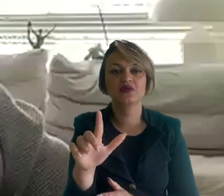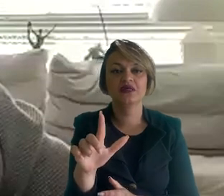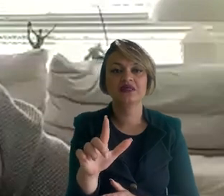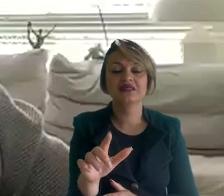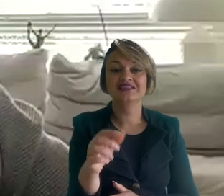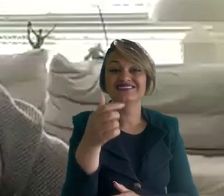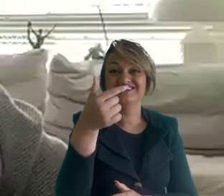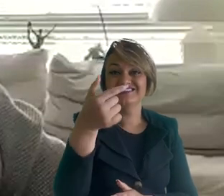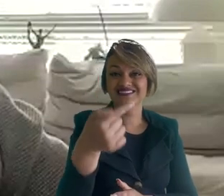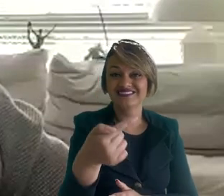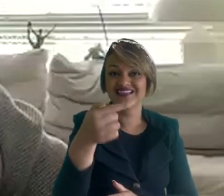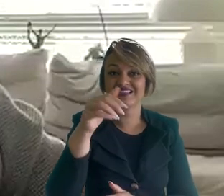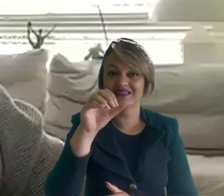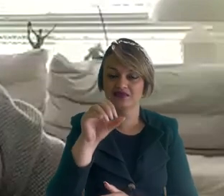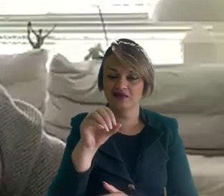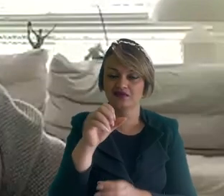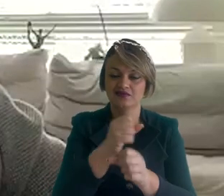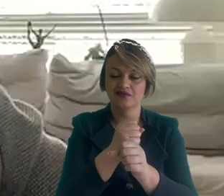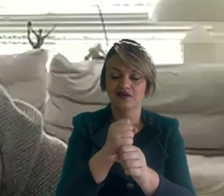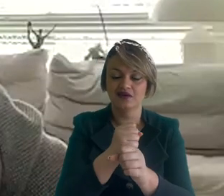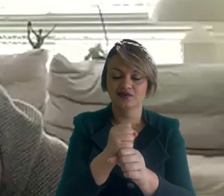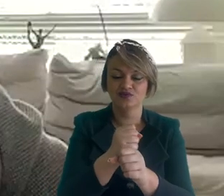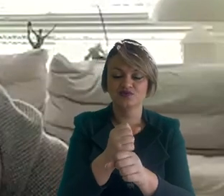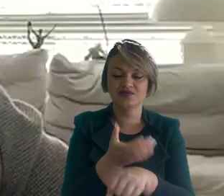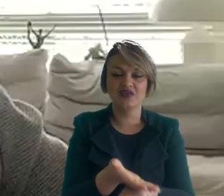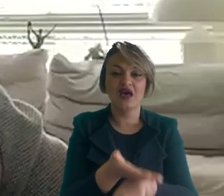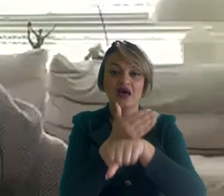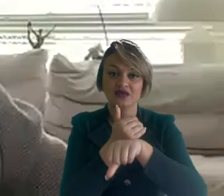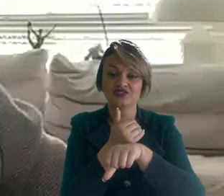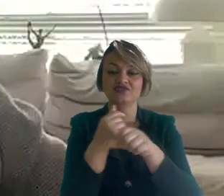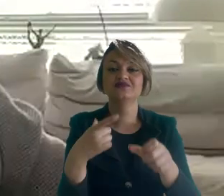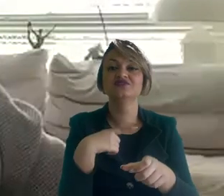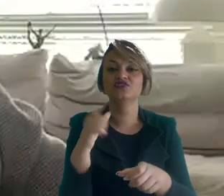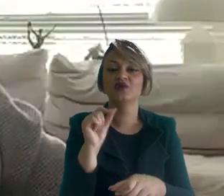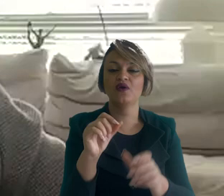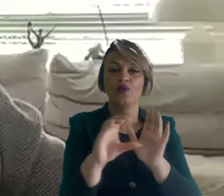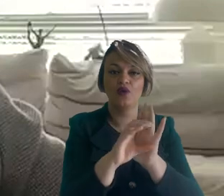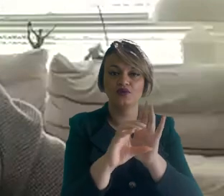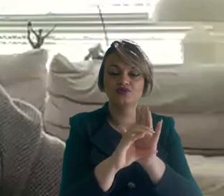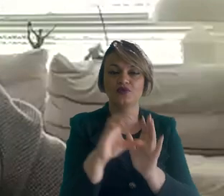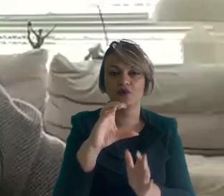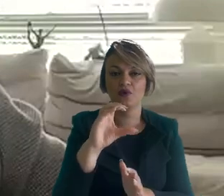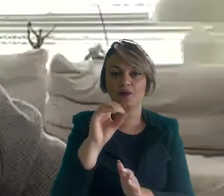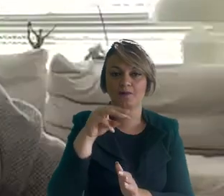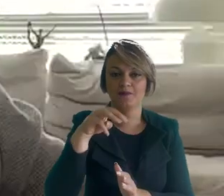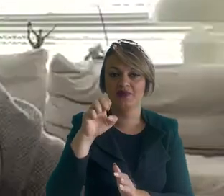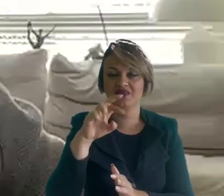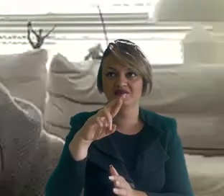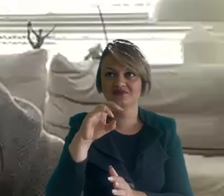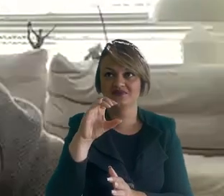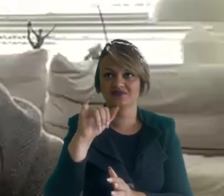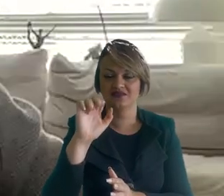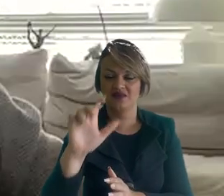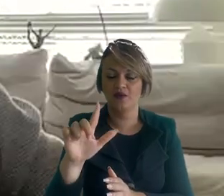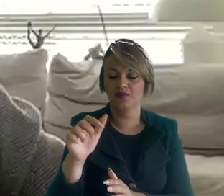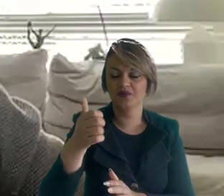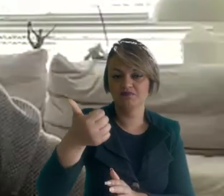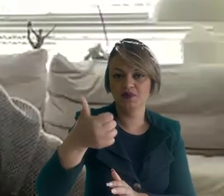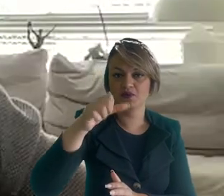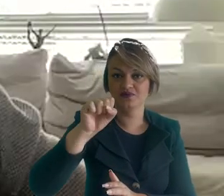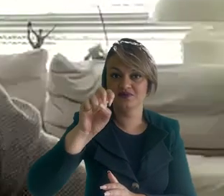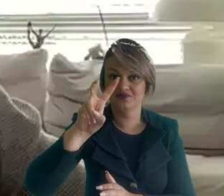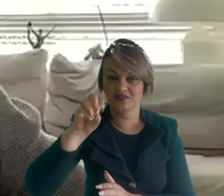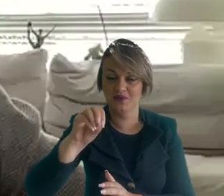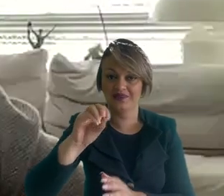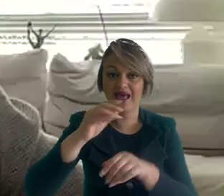70 anos depois do código comercial código comercial do império vem em 1850 o código civil